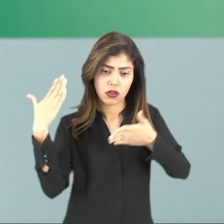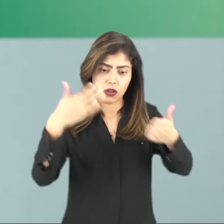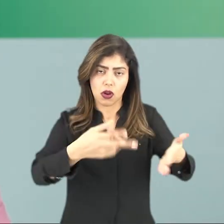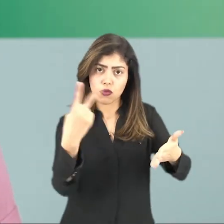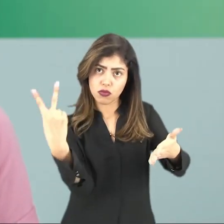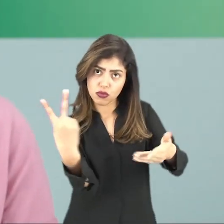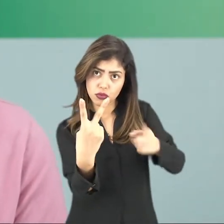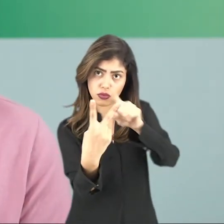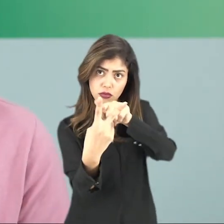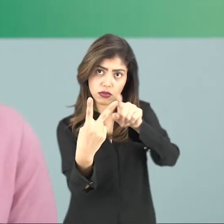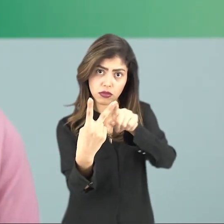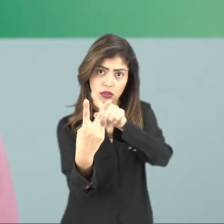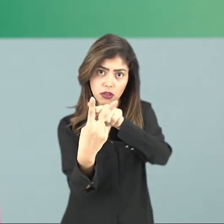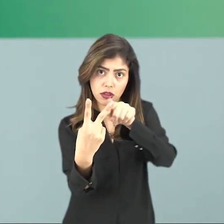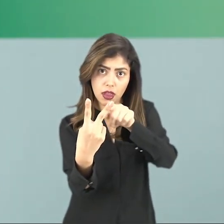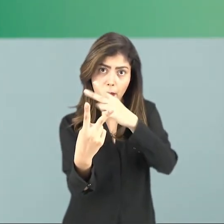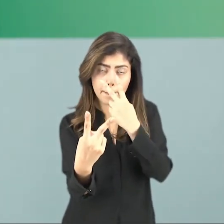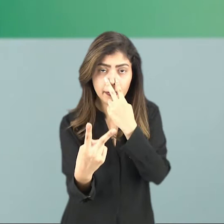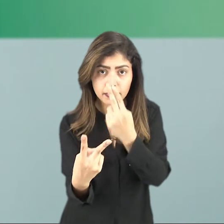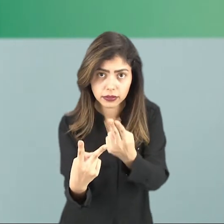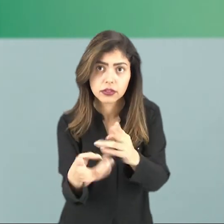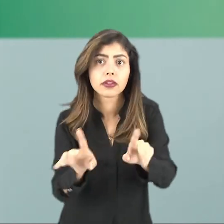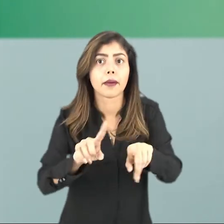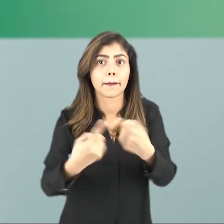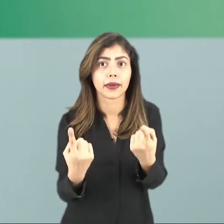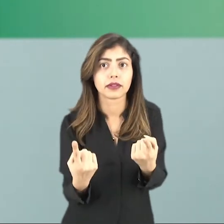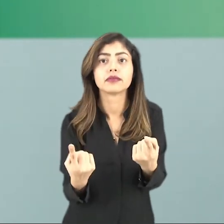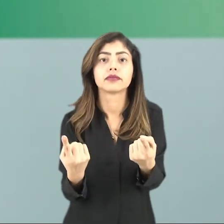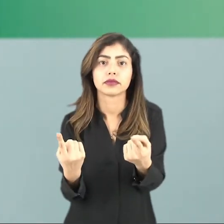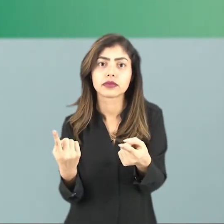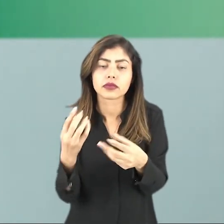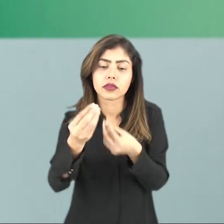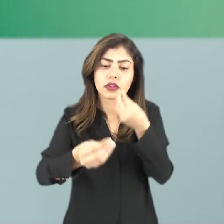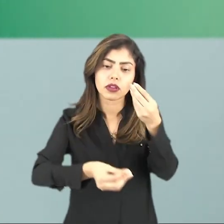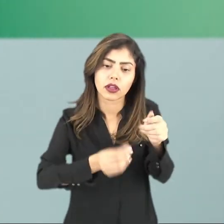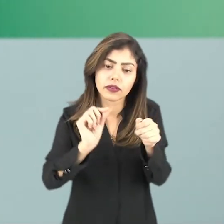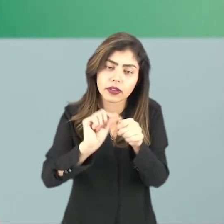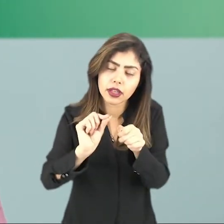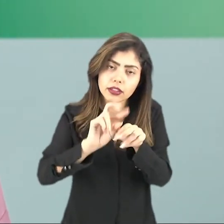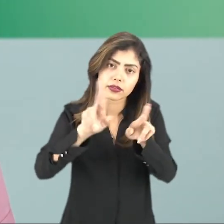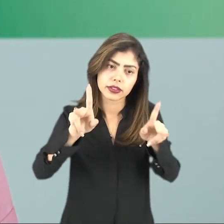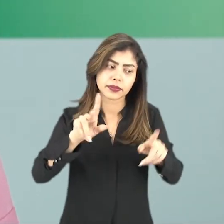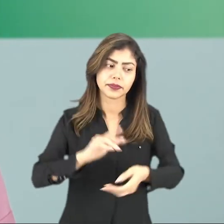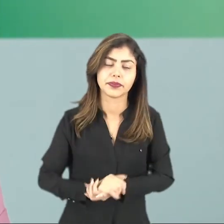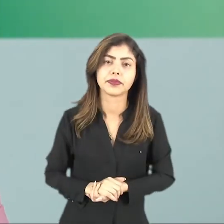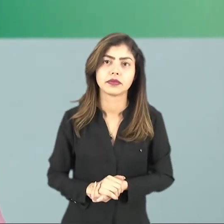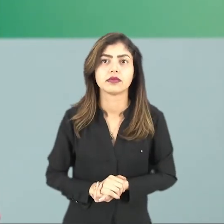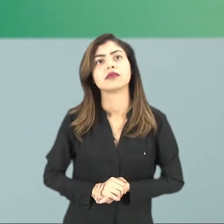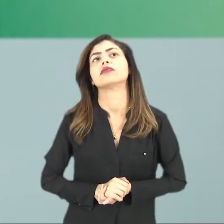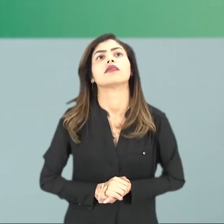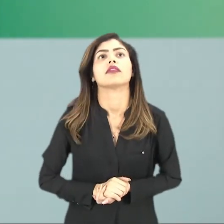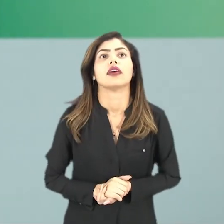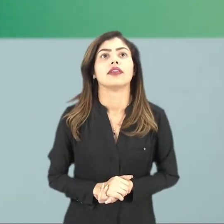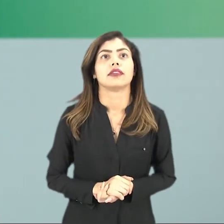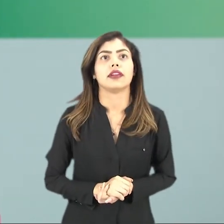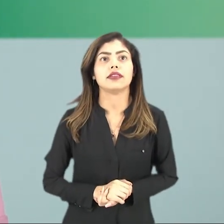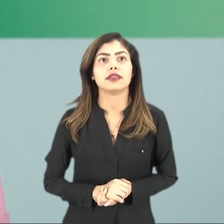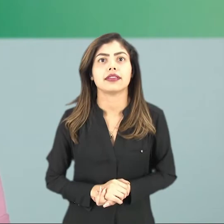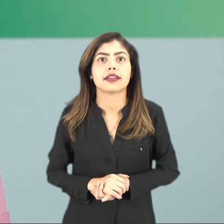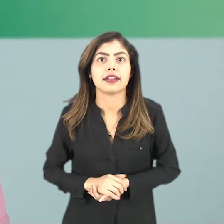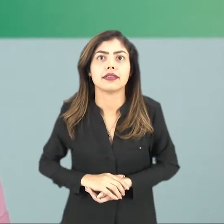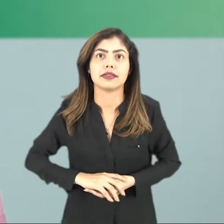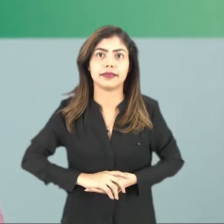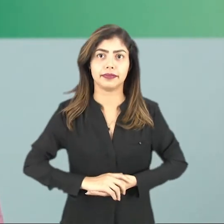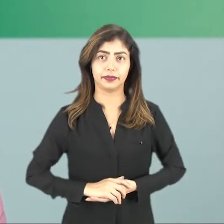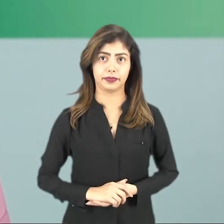dos dois são muito parecidos, porém a sua forma de atuação é diferente, tá bom? Mas qual é a